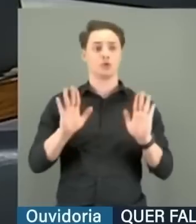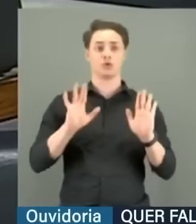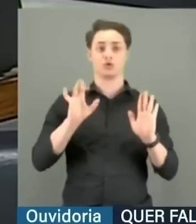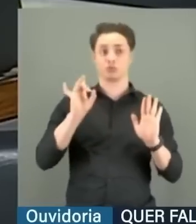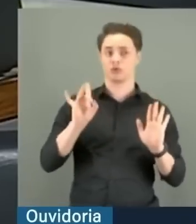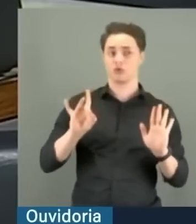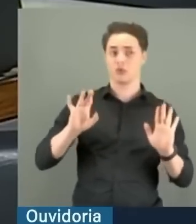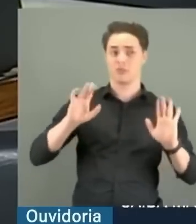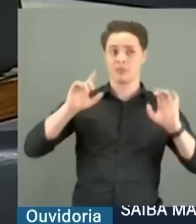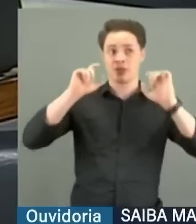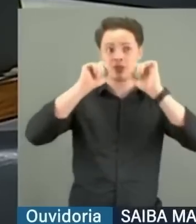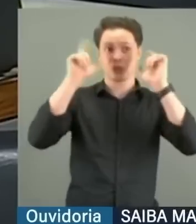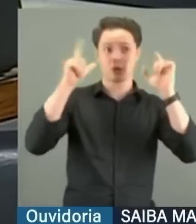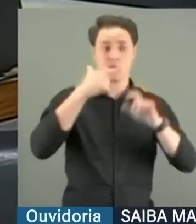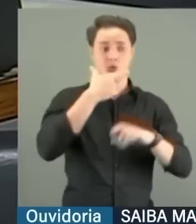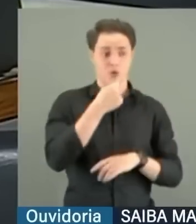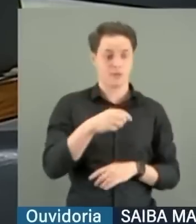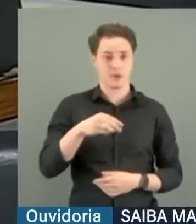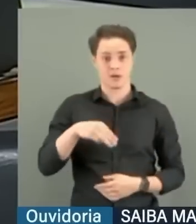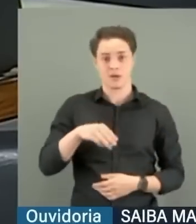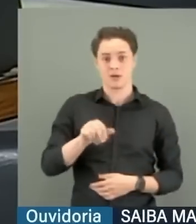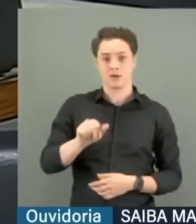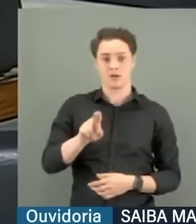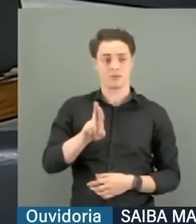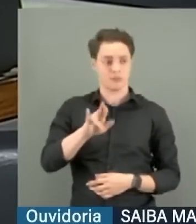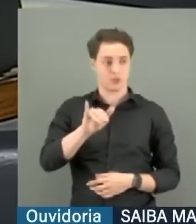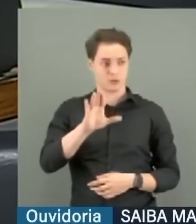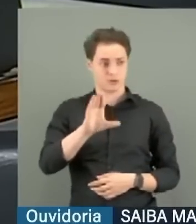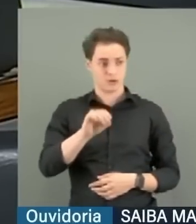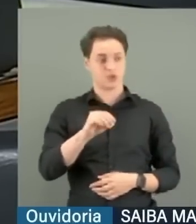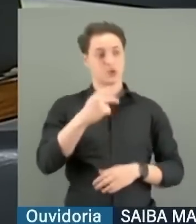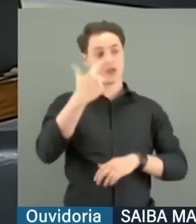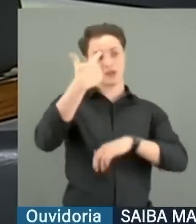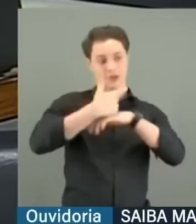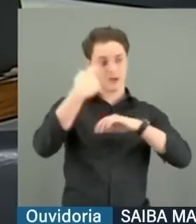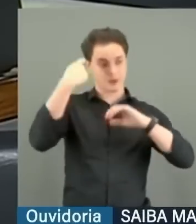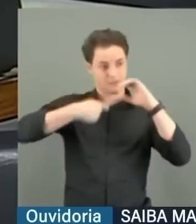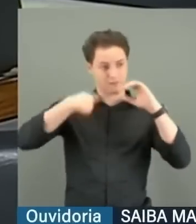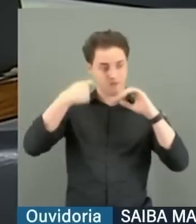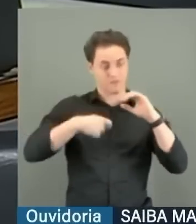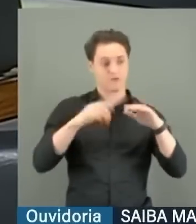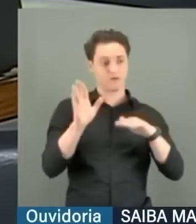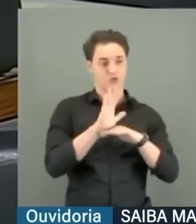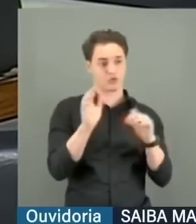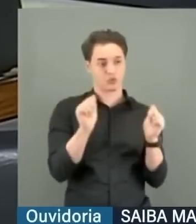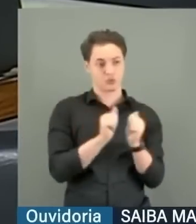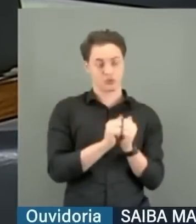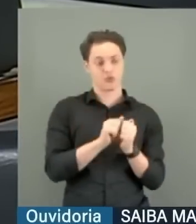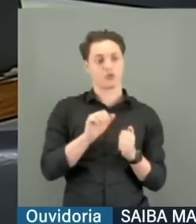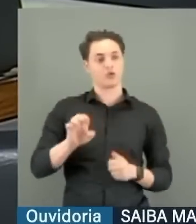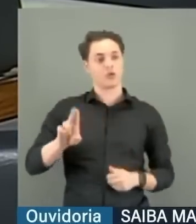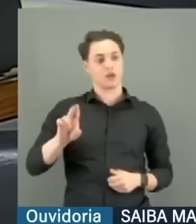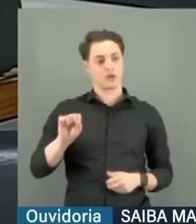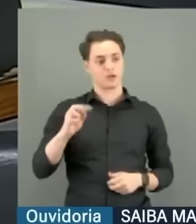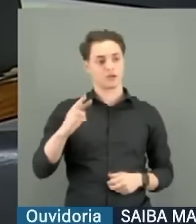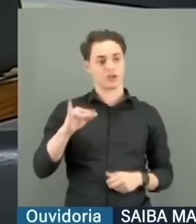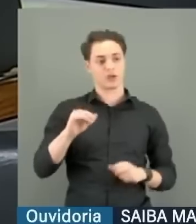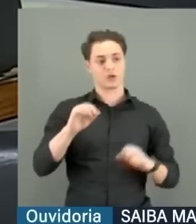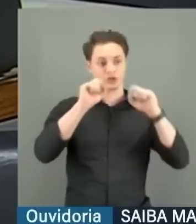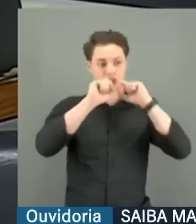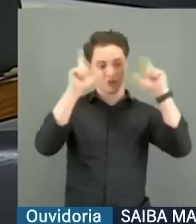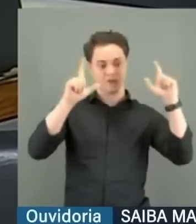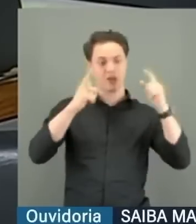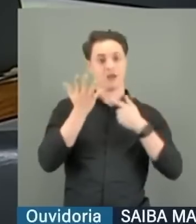que o senhor Maurício Rocha gravou um vídeo ao lado do senhor Oswaldo Eustáquio descrevendo uma série de revelações, e dentre